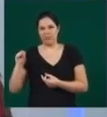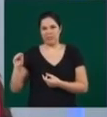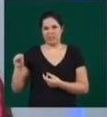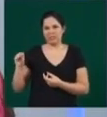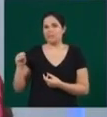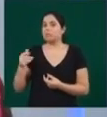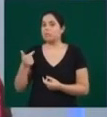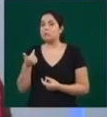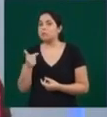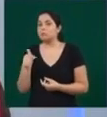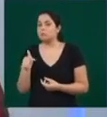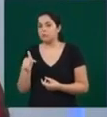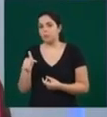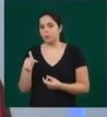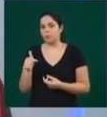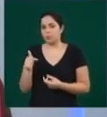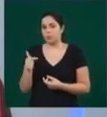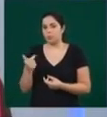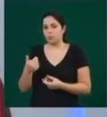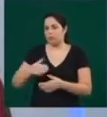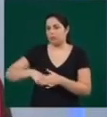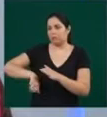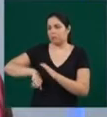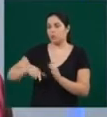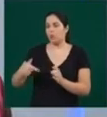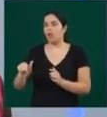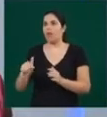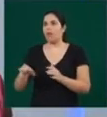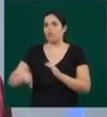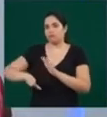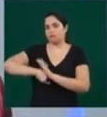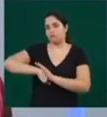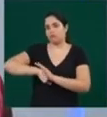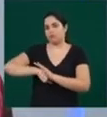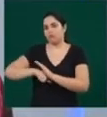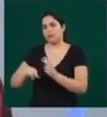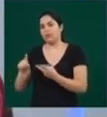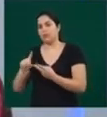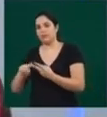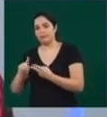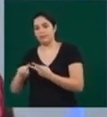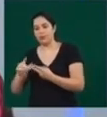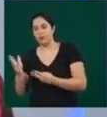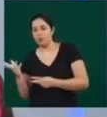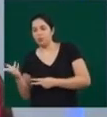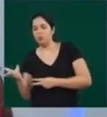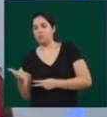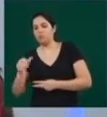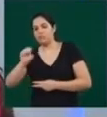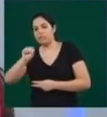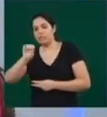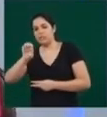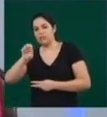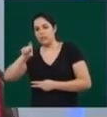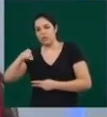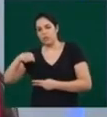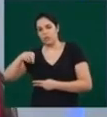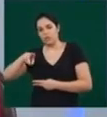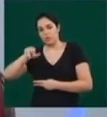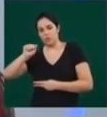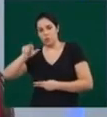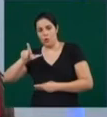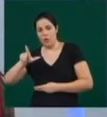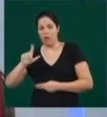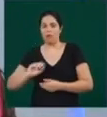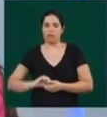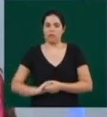nenhuma tipificação, ou seja, não é considerado crime, do assédio sexual, que é considerado crime. Então, com relação